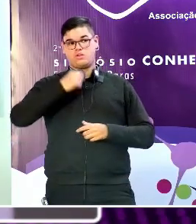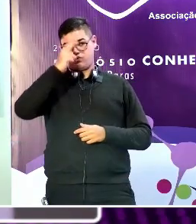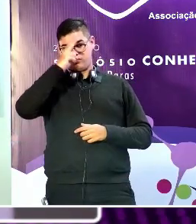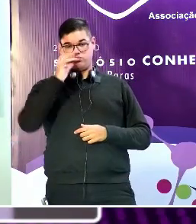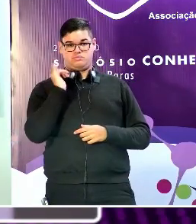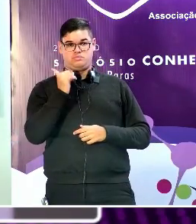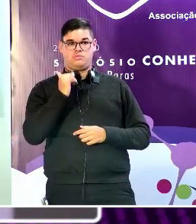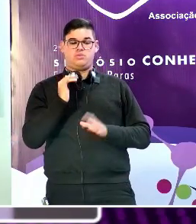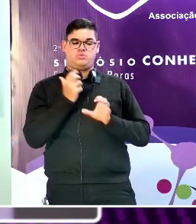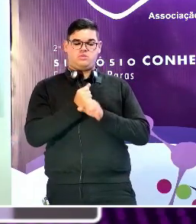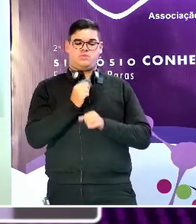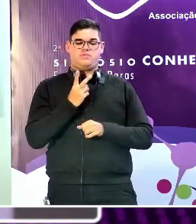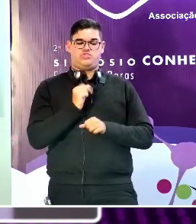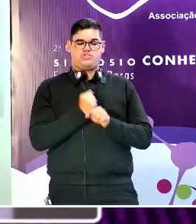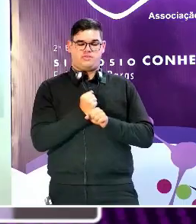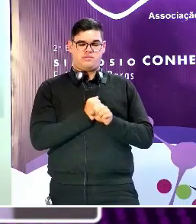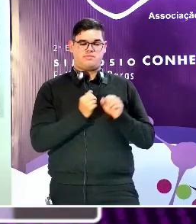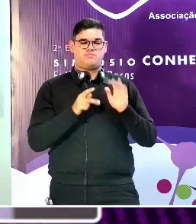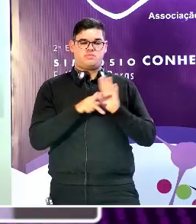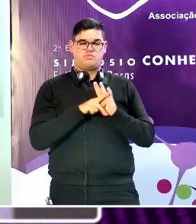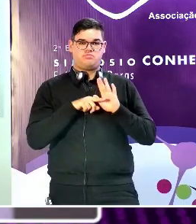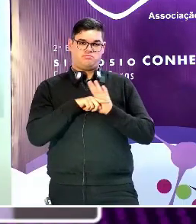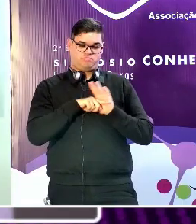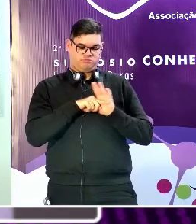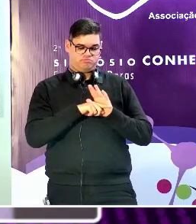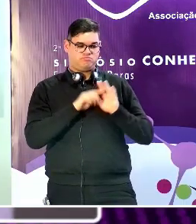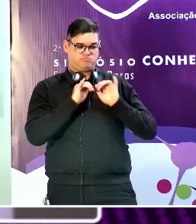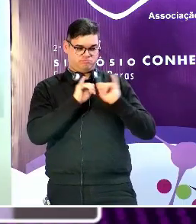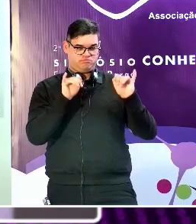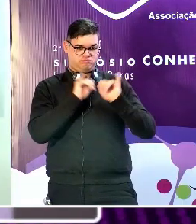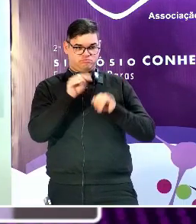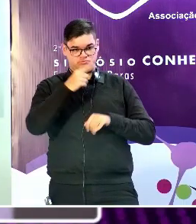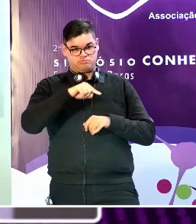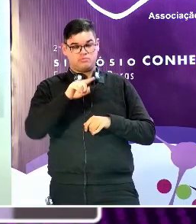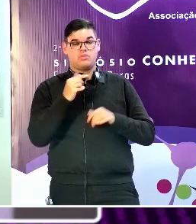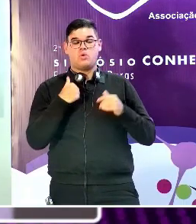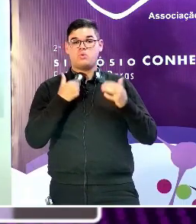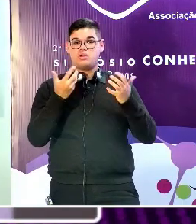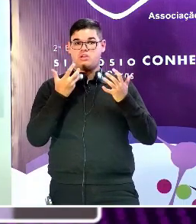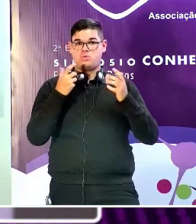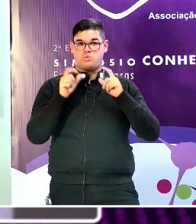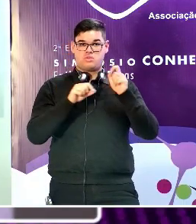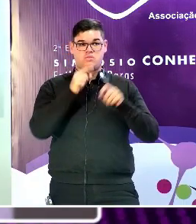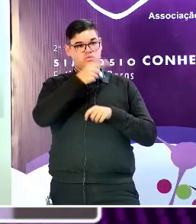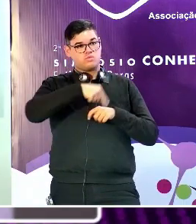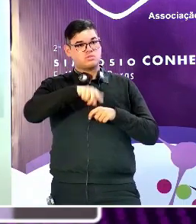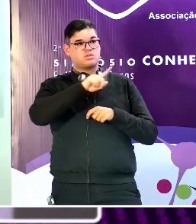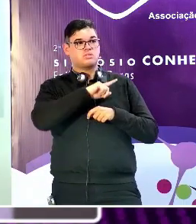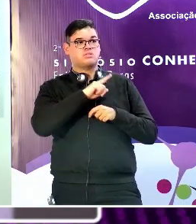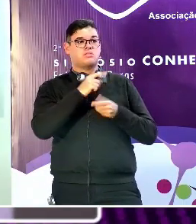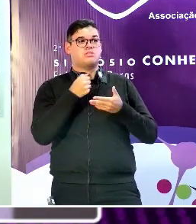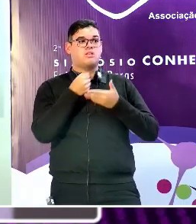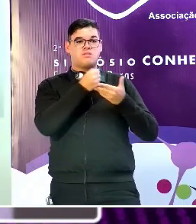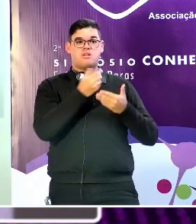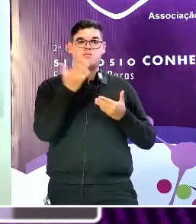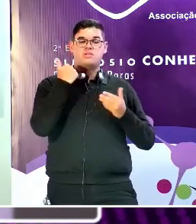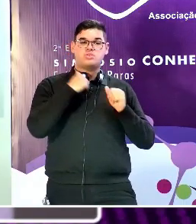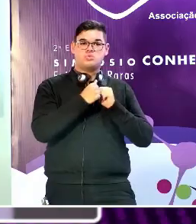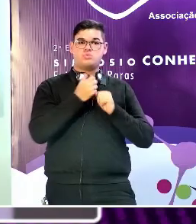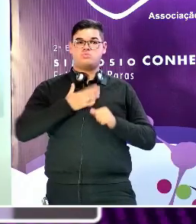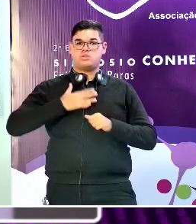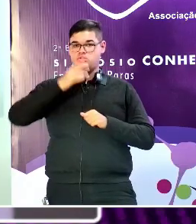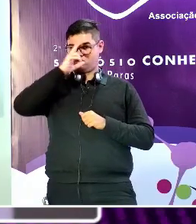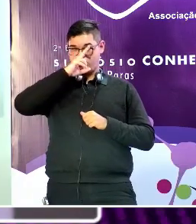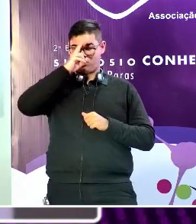20 anos de pesquisa, e queria levar vocês a vir comigo nessa